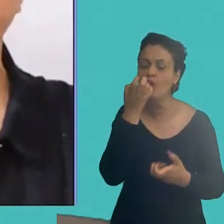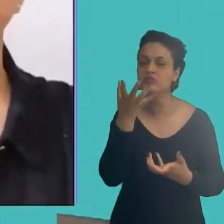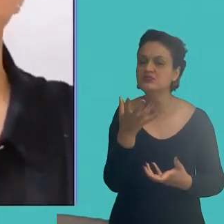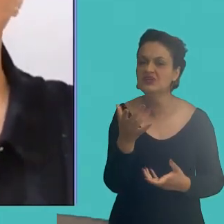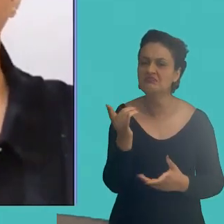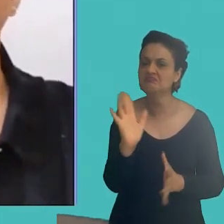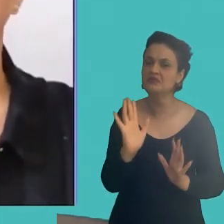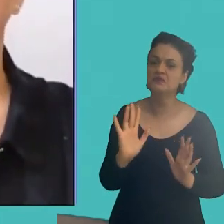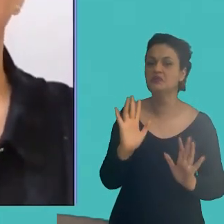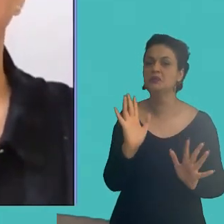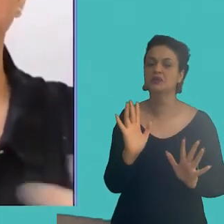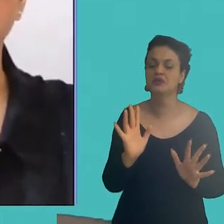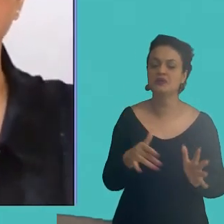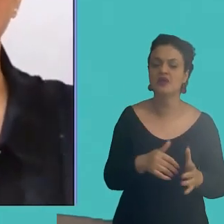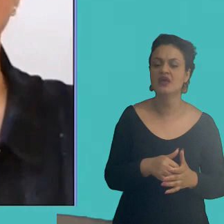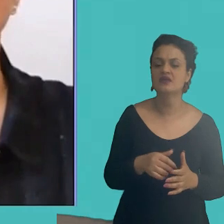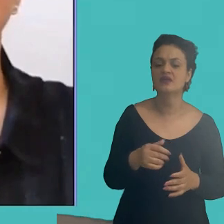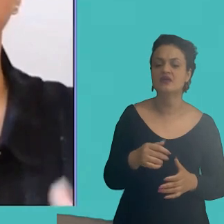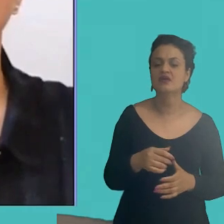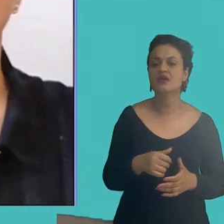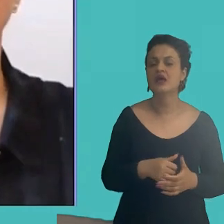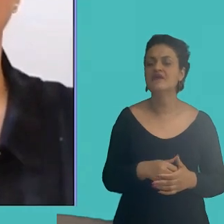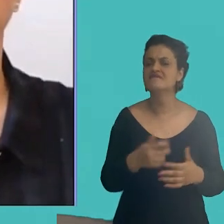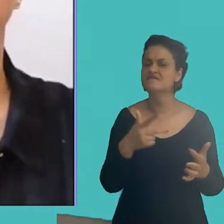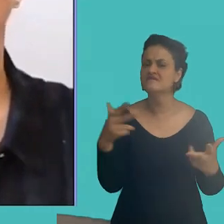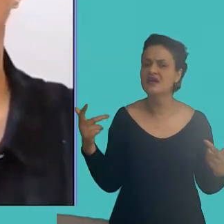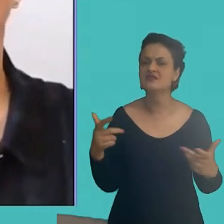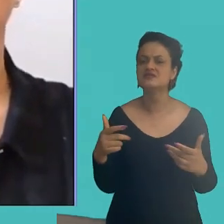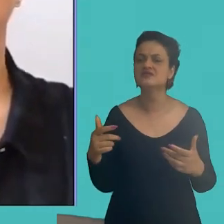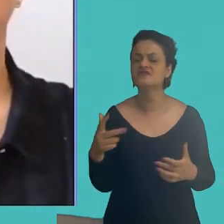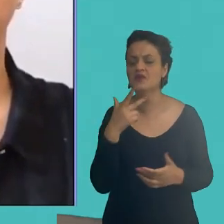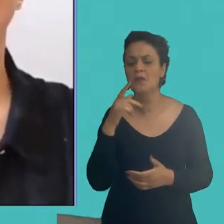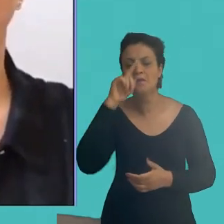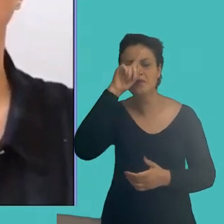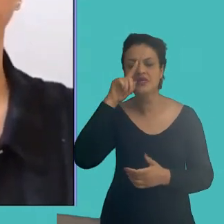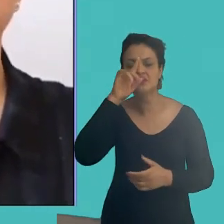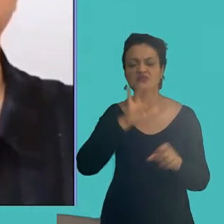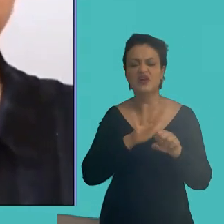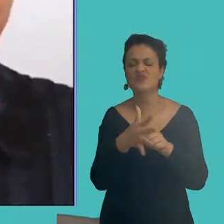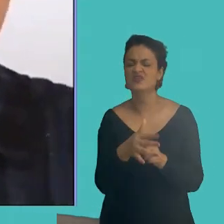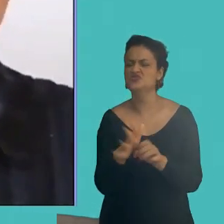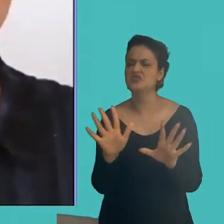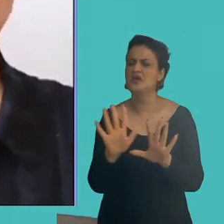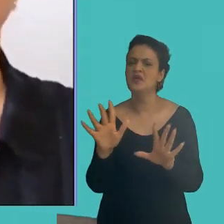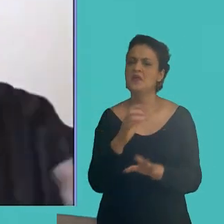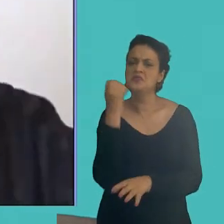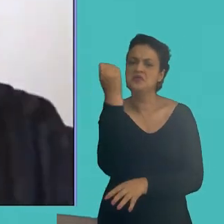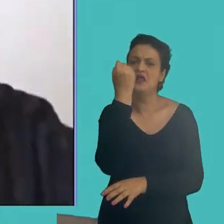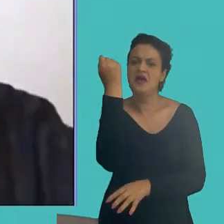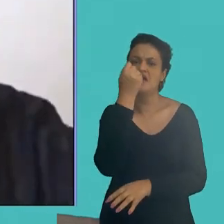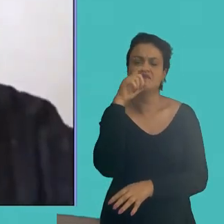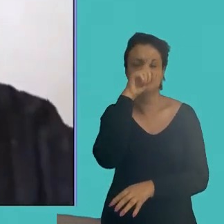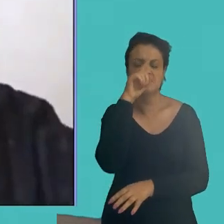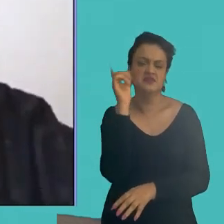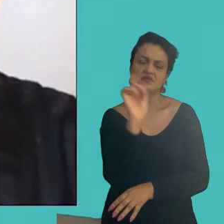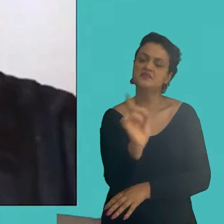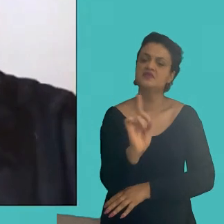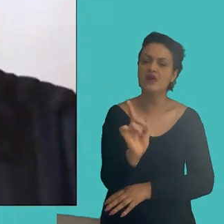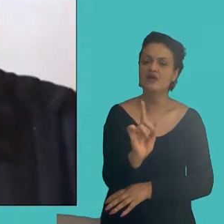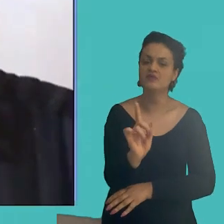Ele minimizou diversas vezes o risco da Covid-19, e cito, é como uma